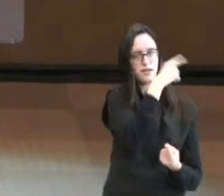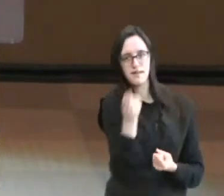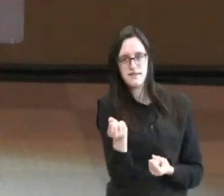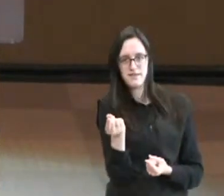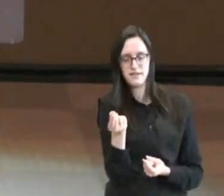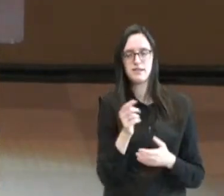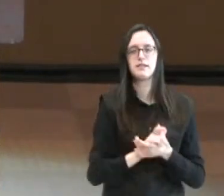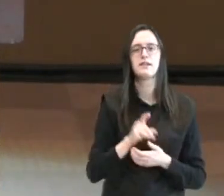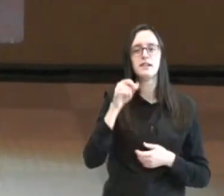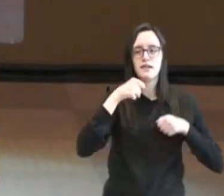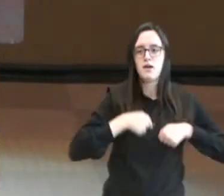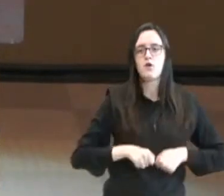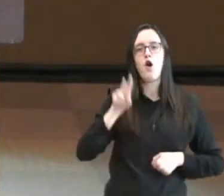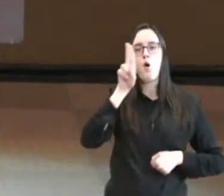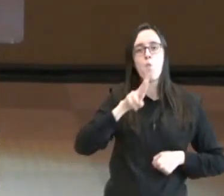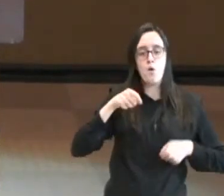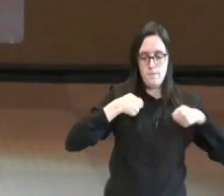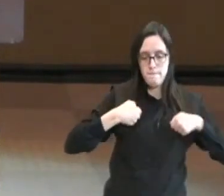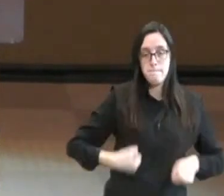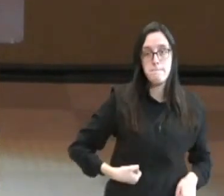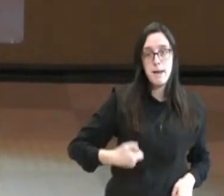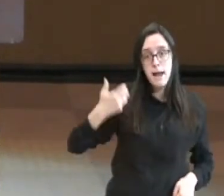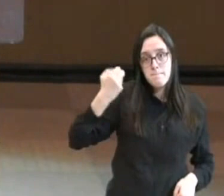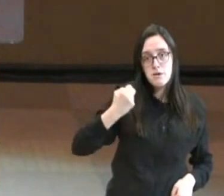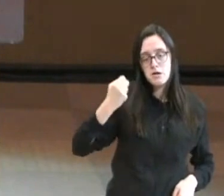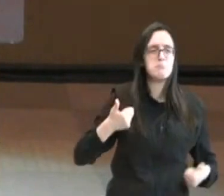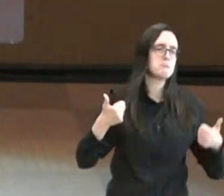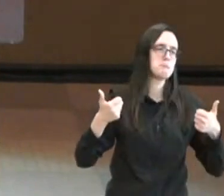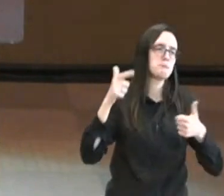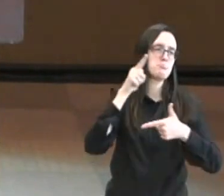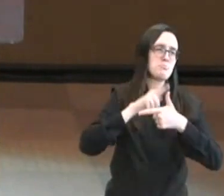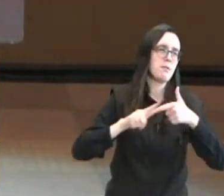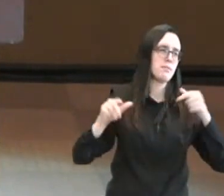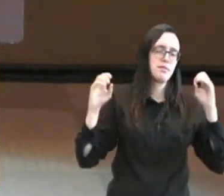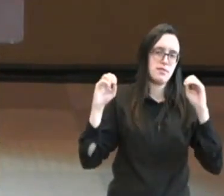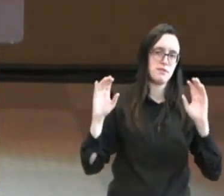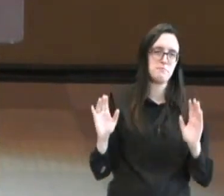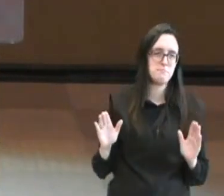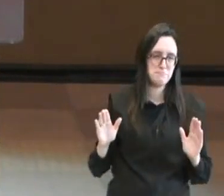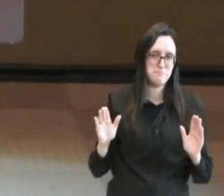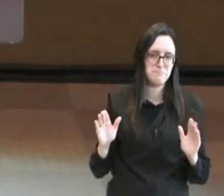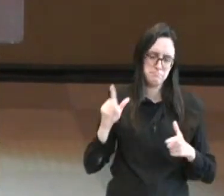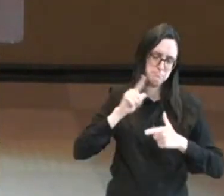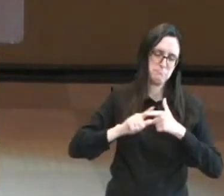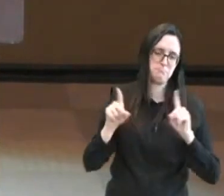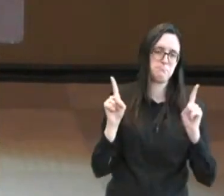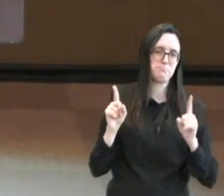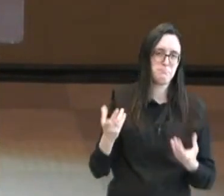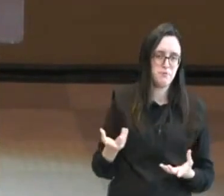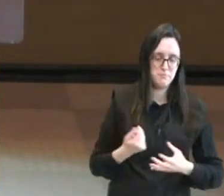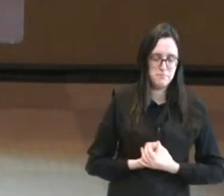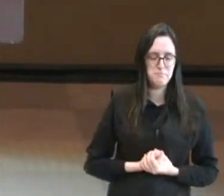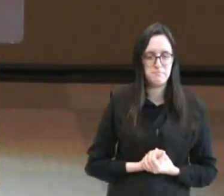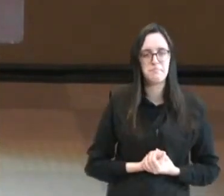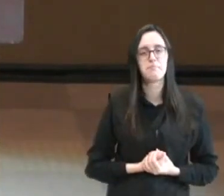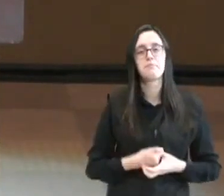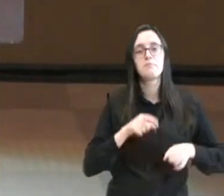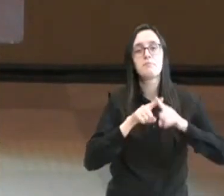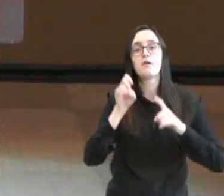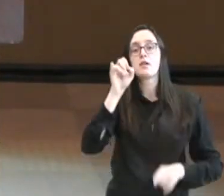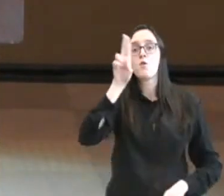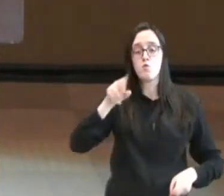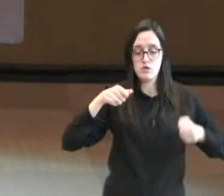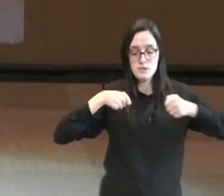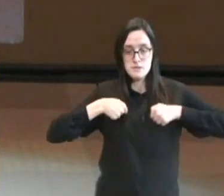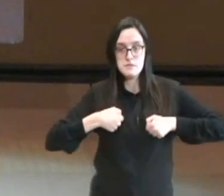Quem usa branco porque gosta de usar branco, não tem problema, tem problema. Mas quem usa